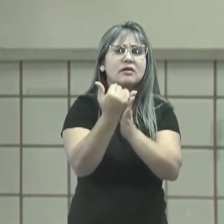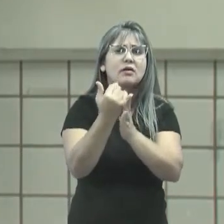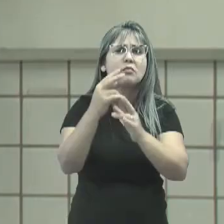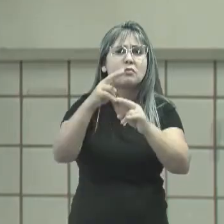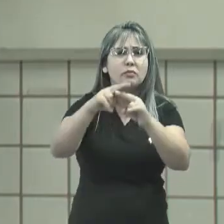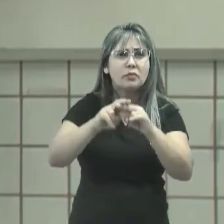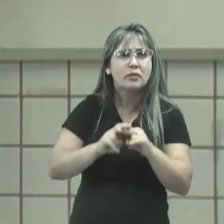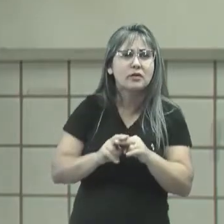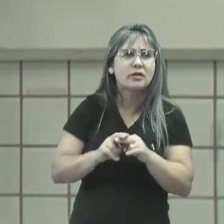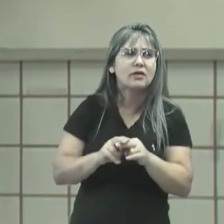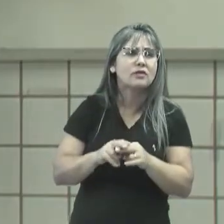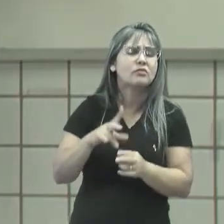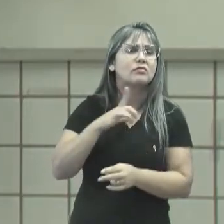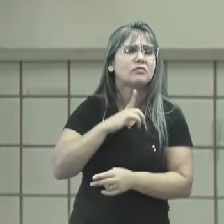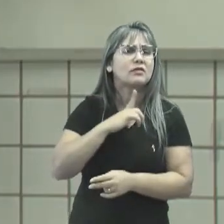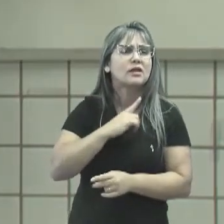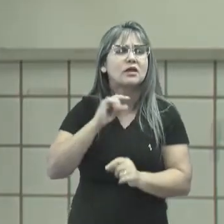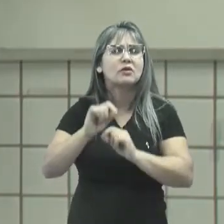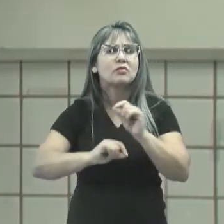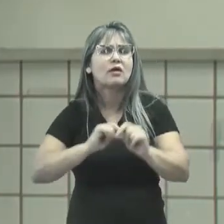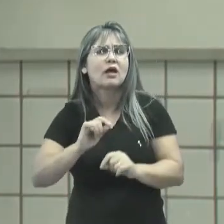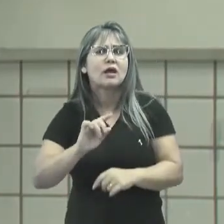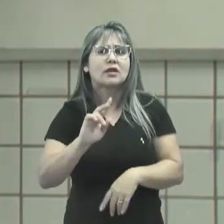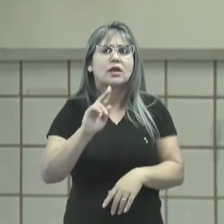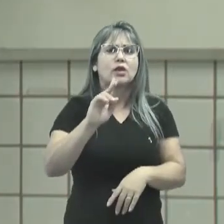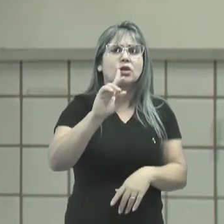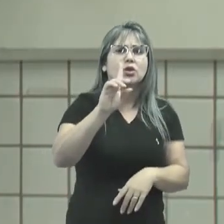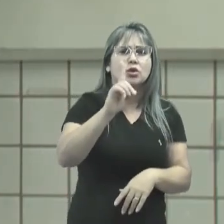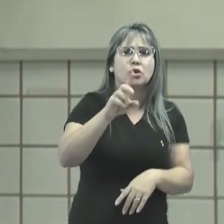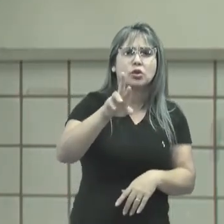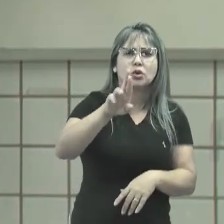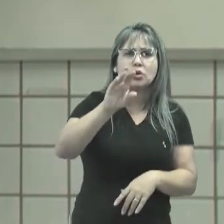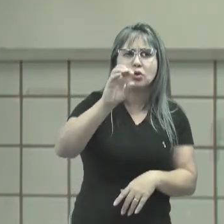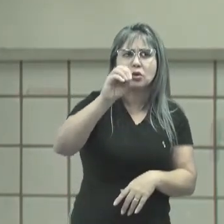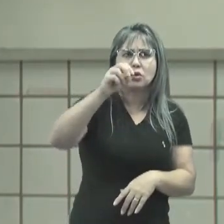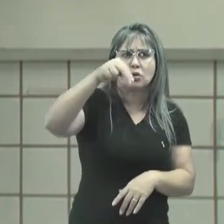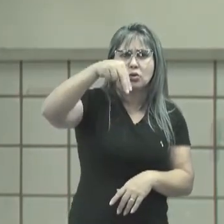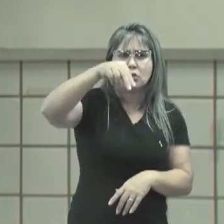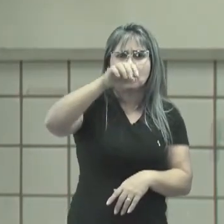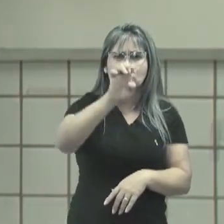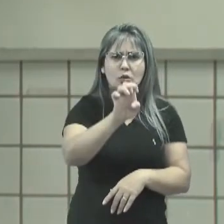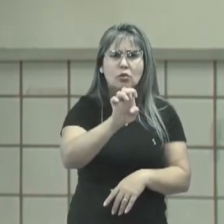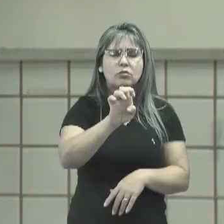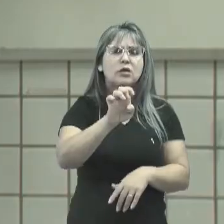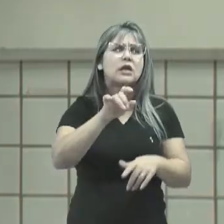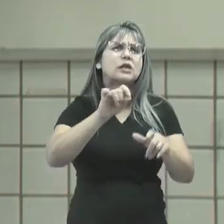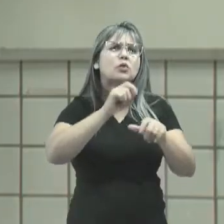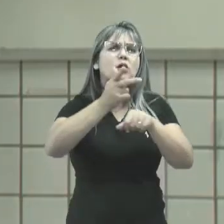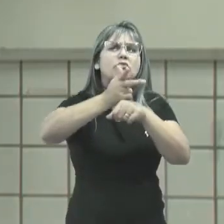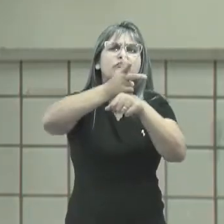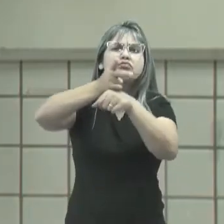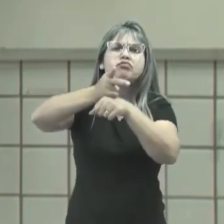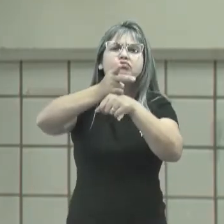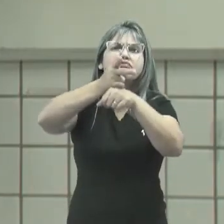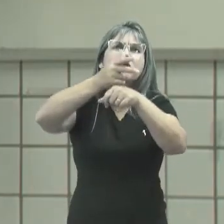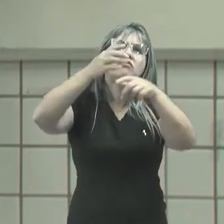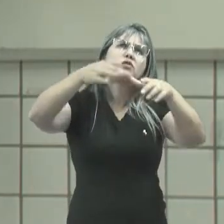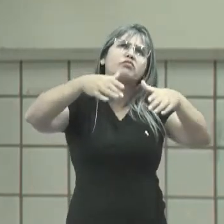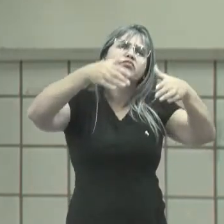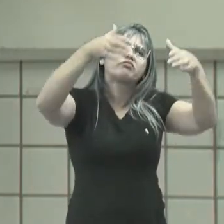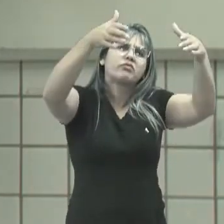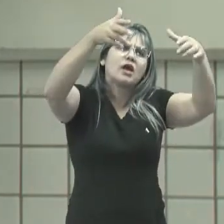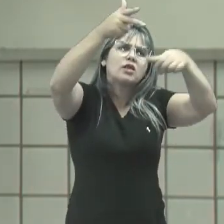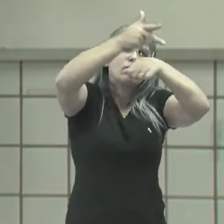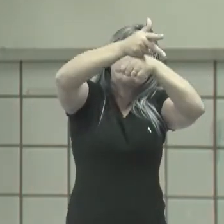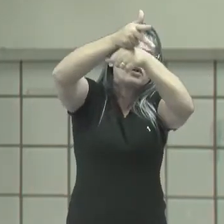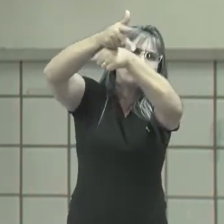de drones, onde os drones são colocados a certas alturas, certas distâncias, em locais onde o homem